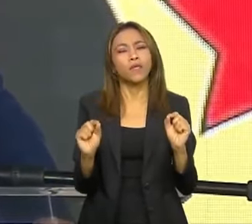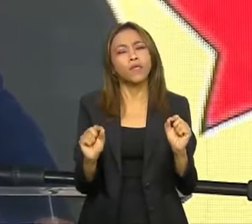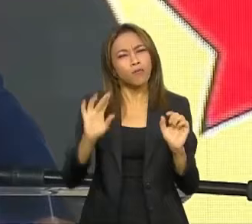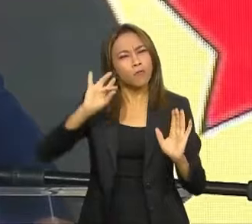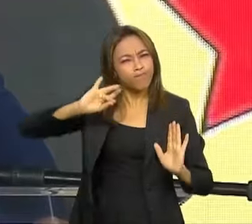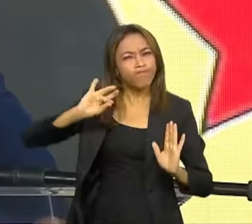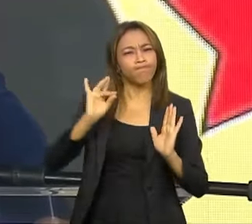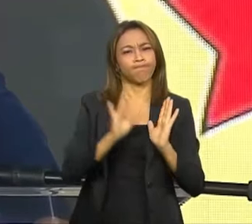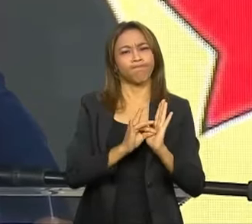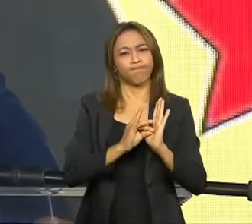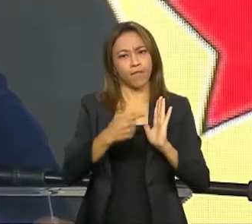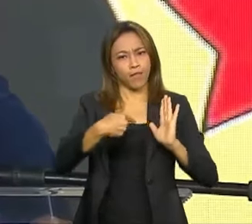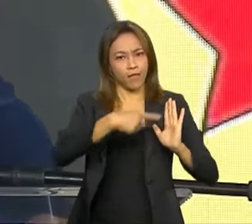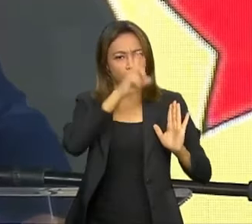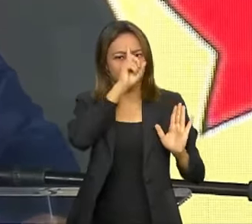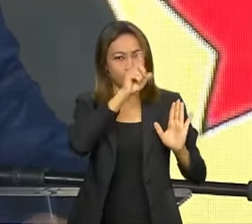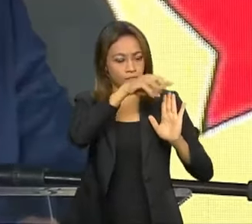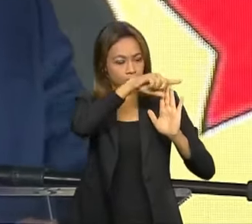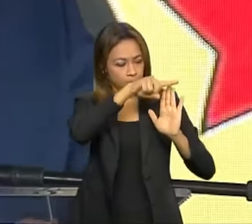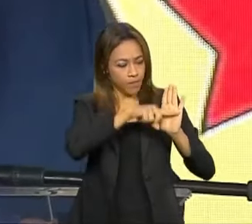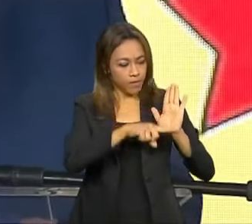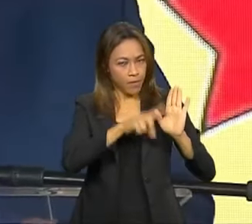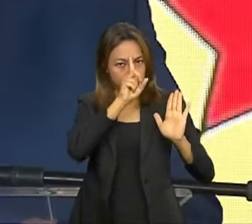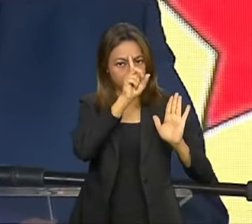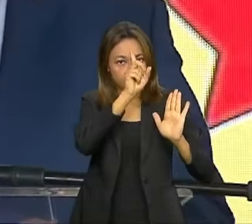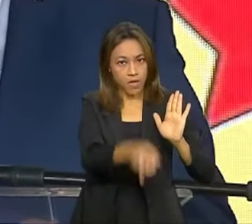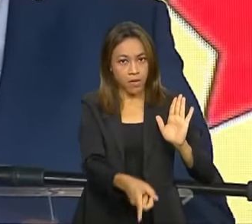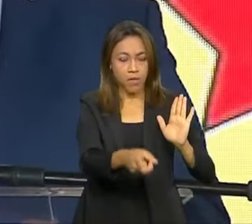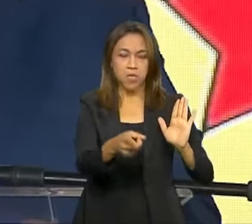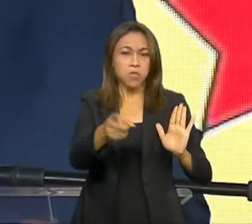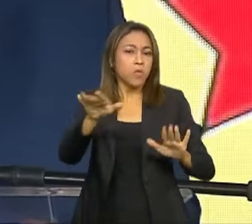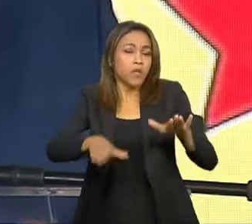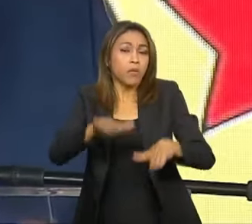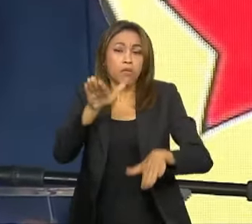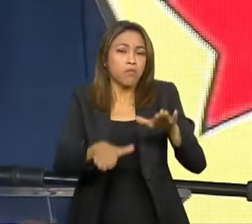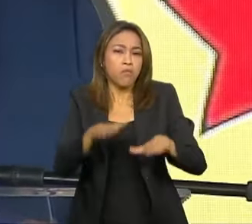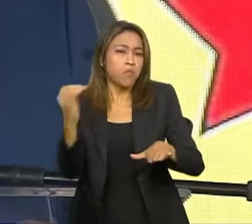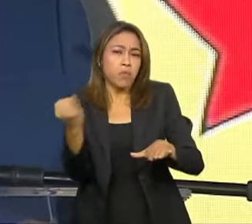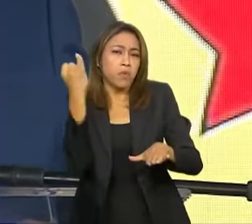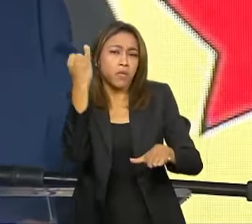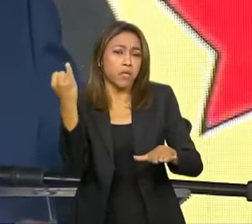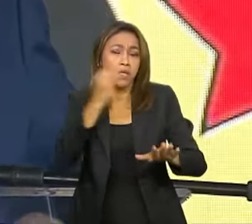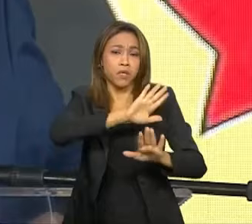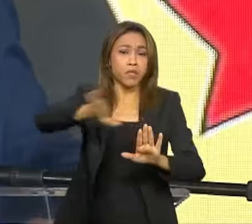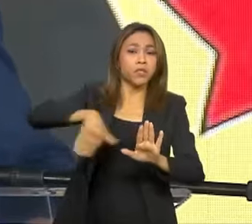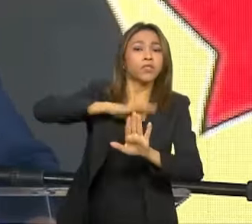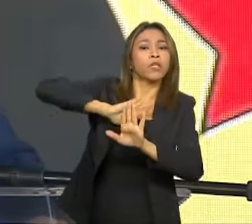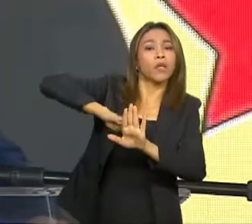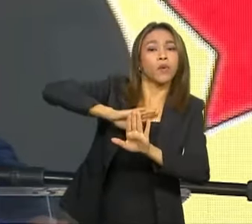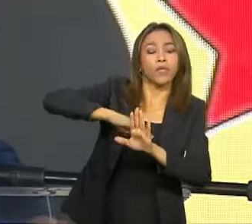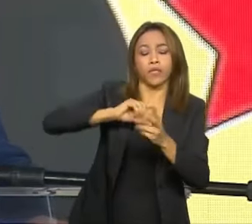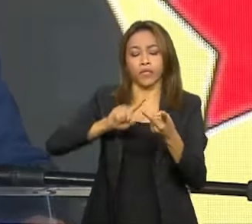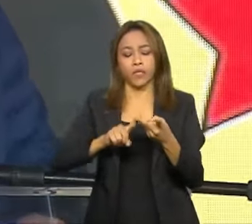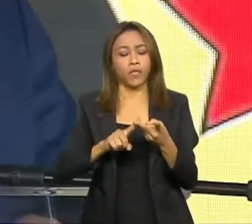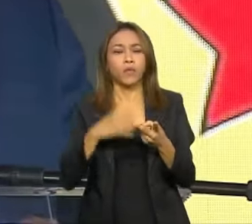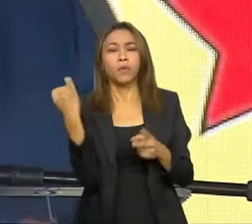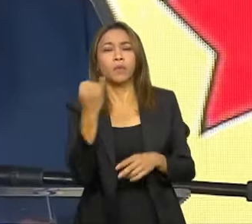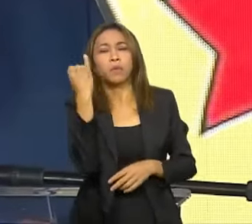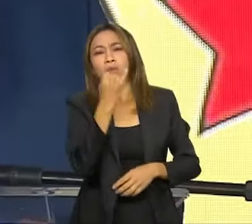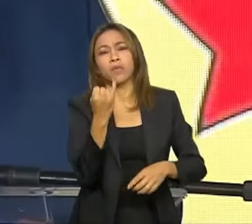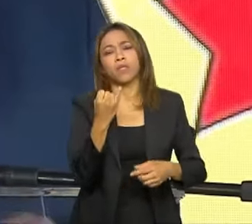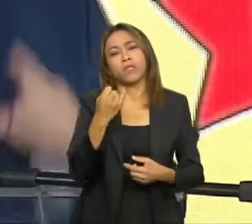mandamento. Não importam ideologias, não importa a preferência política de cada